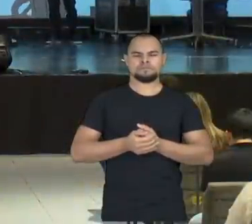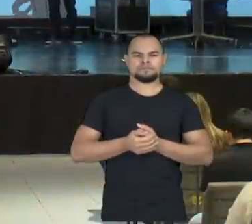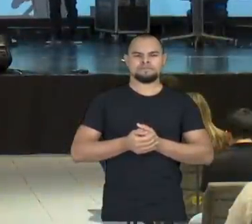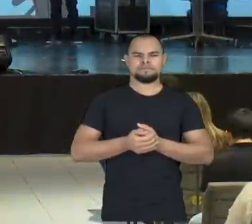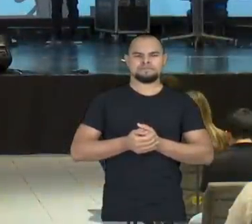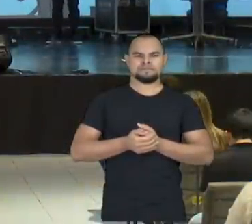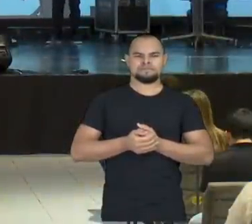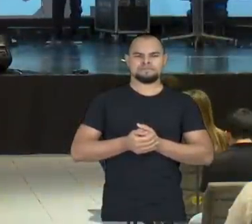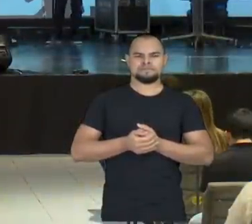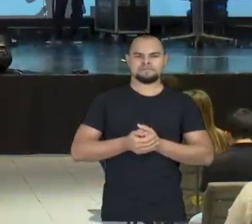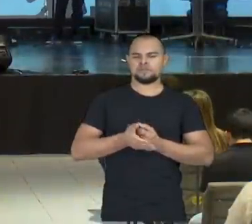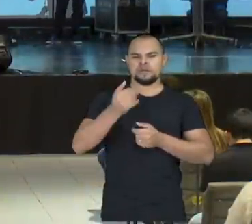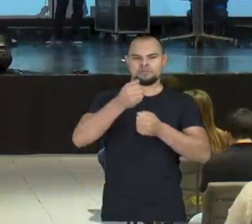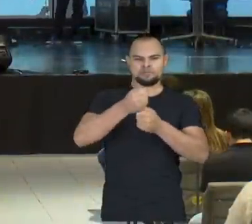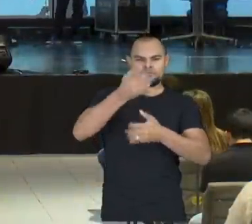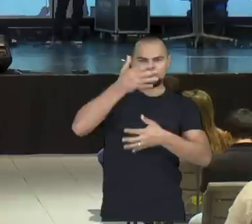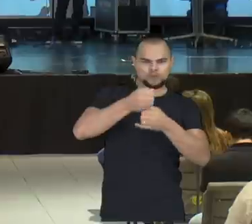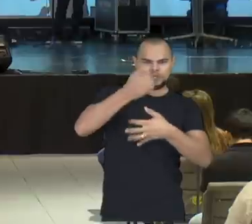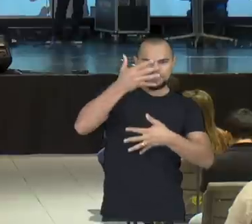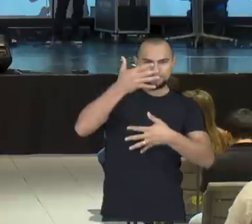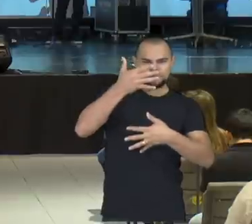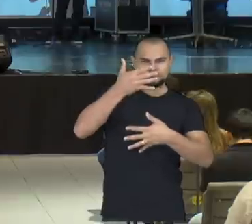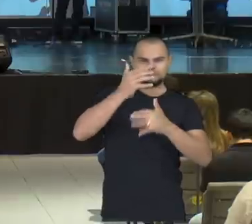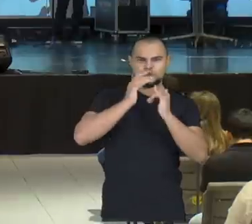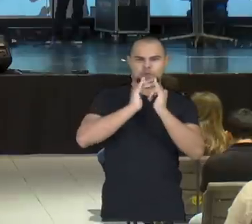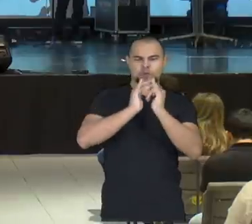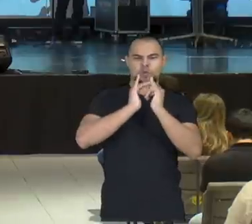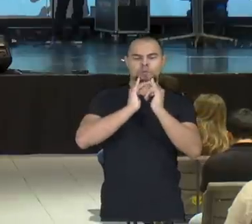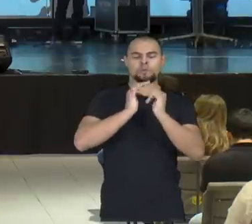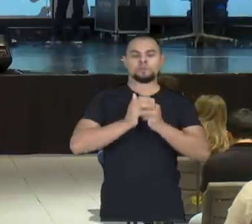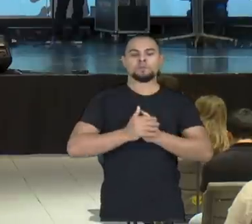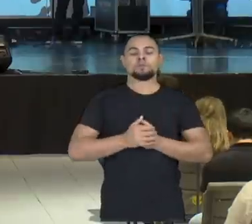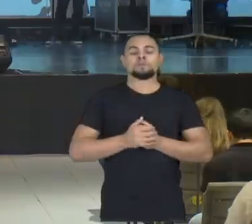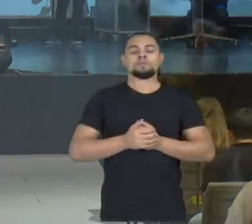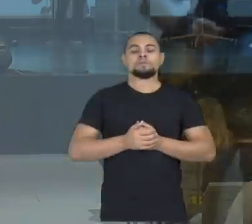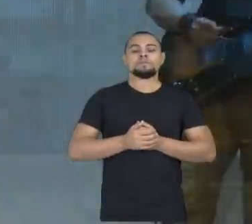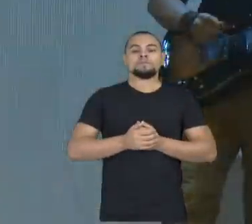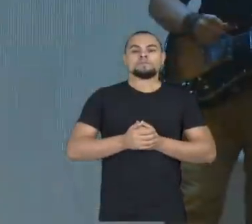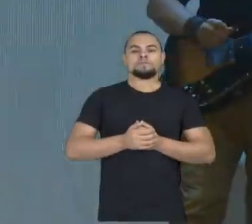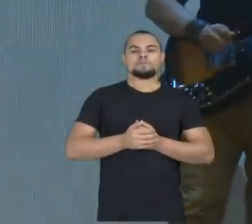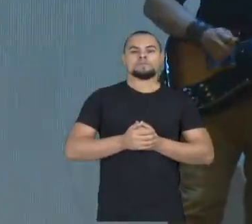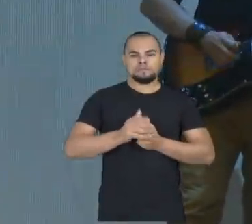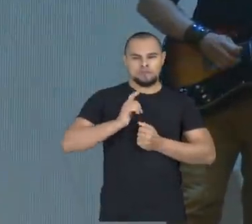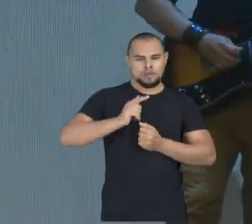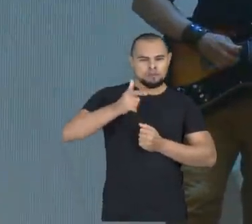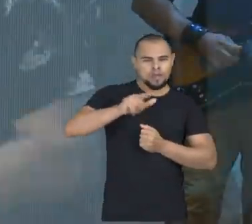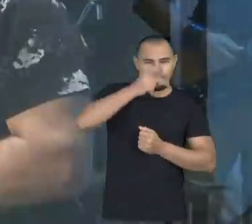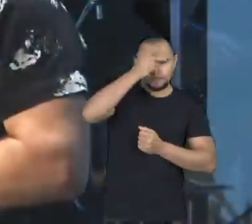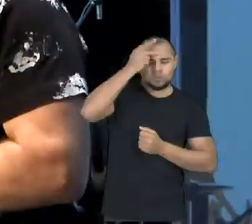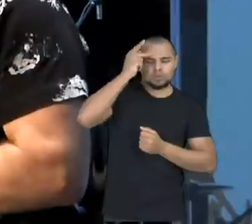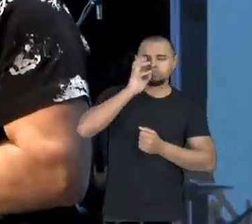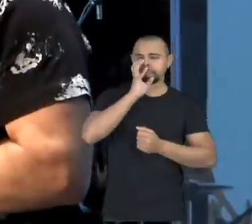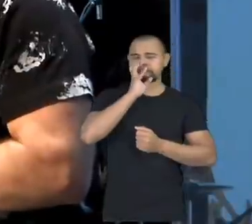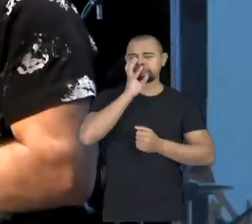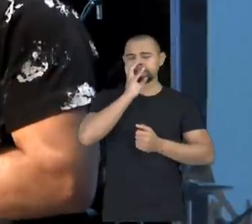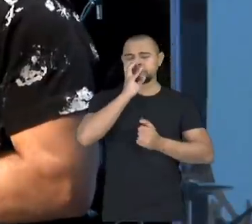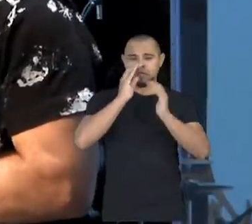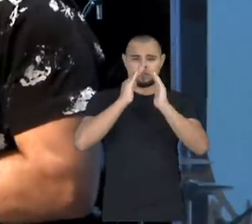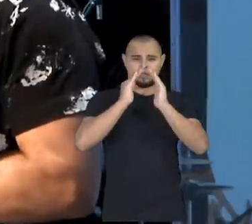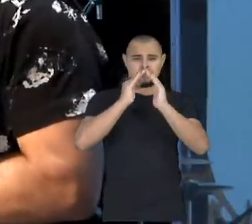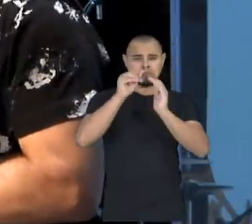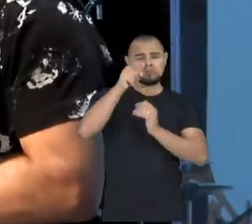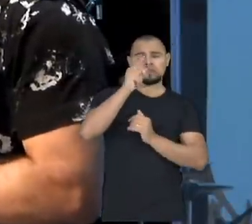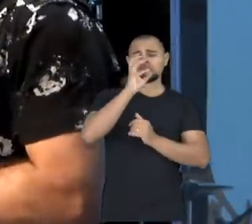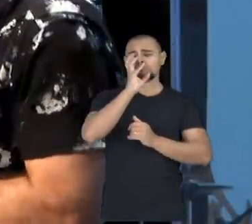Vamos para o chat agora, vamos ver. Será que tem alguém que está nos ouvindo em casa? Talvez você esteja nos